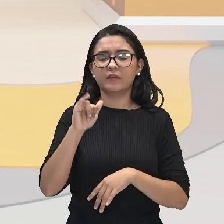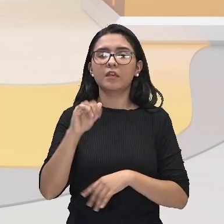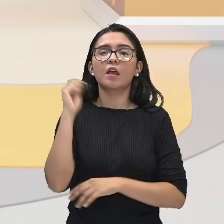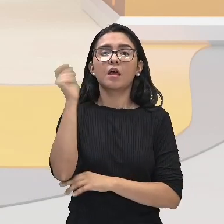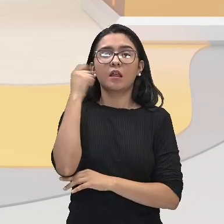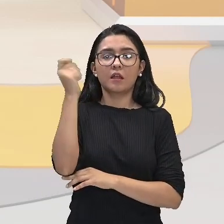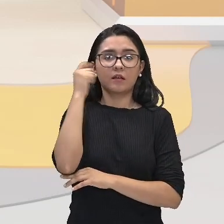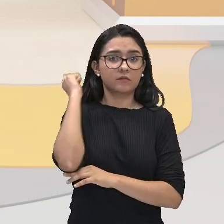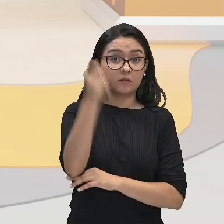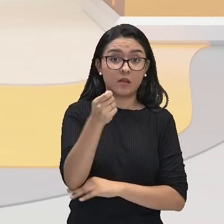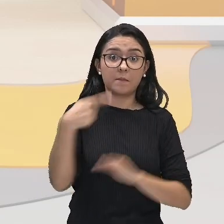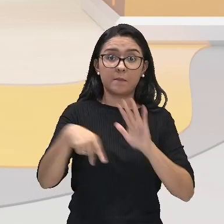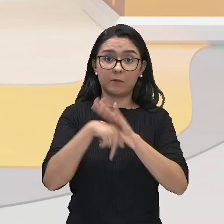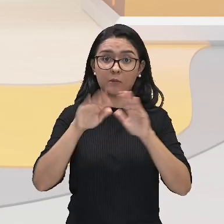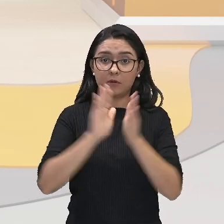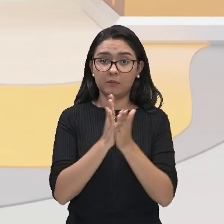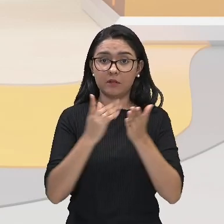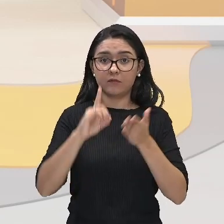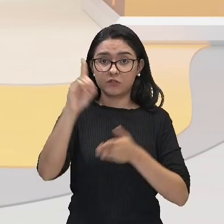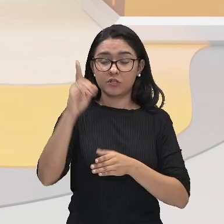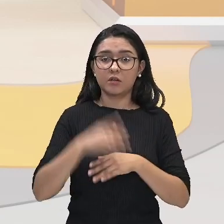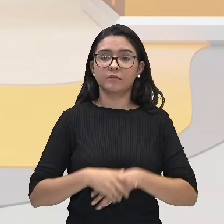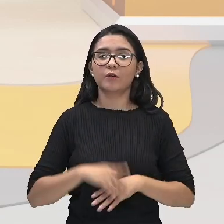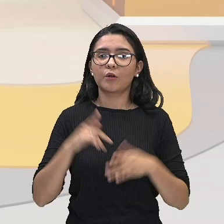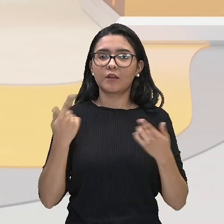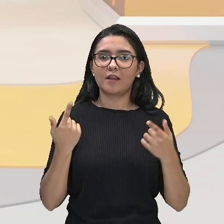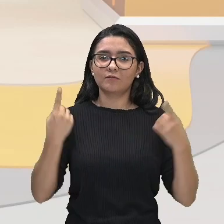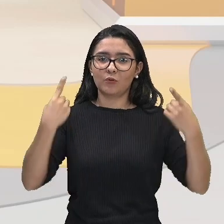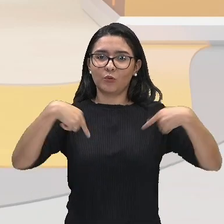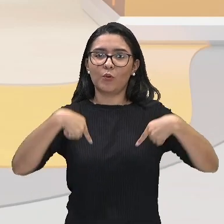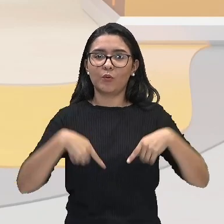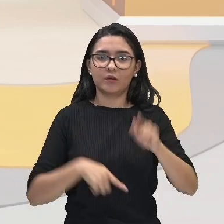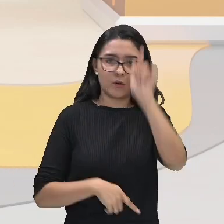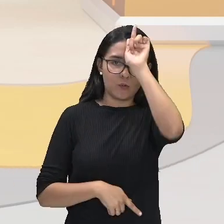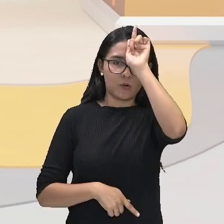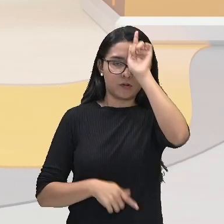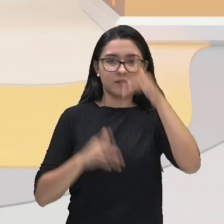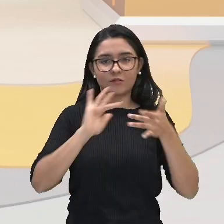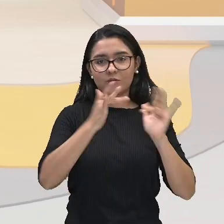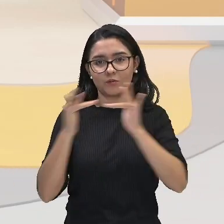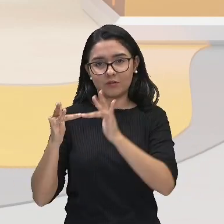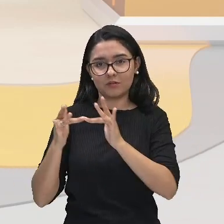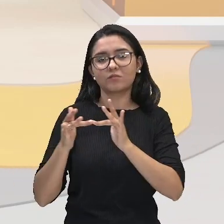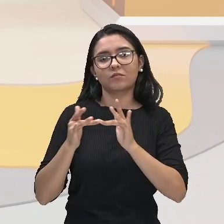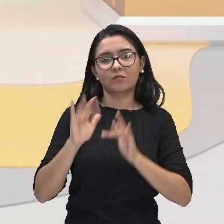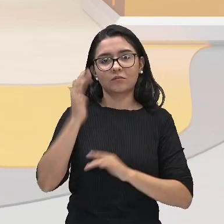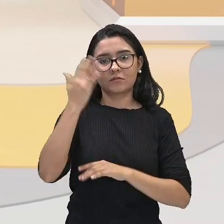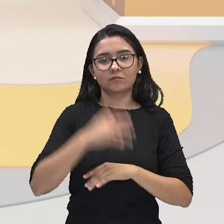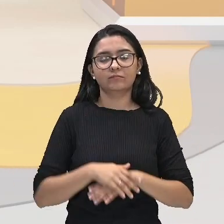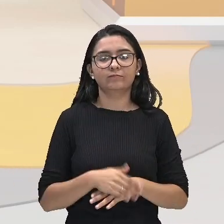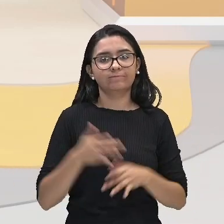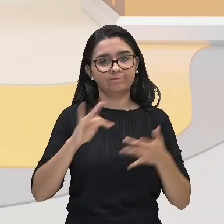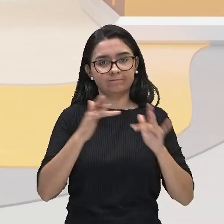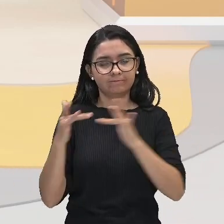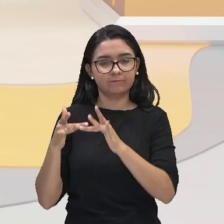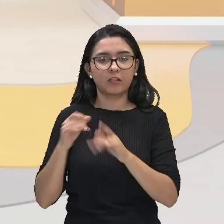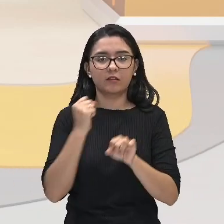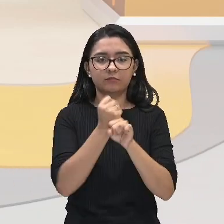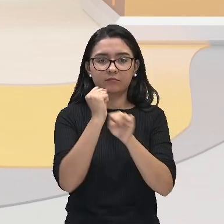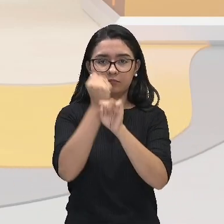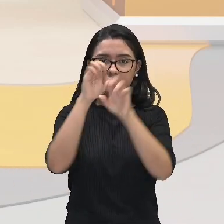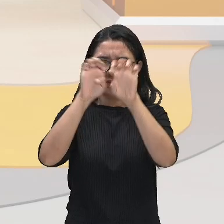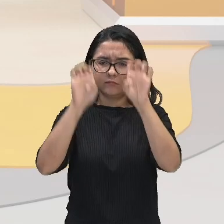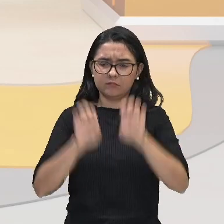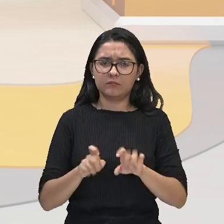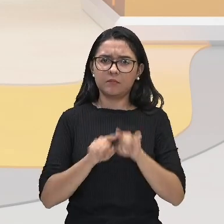é o personagem bíblico, né, que lutou ali contra Golias. Foi nesse contexto que essa peça ela foi produzida. Mas professor,